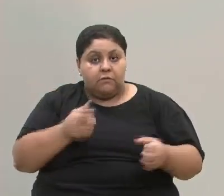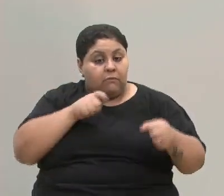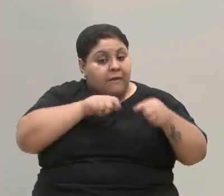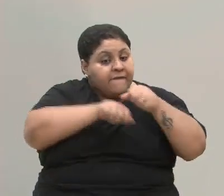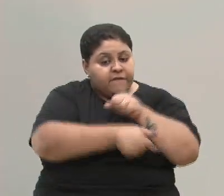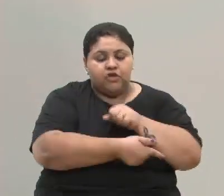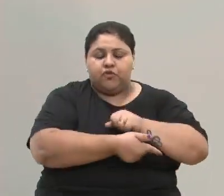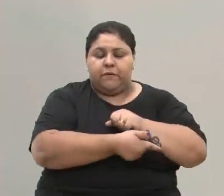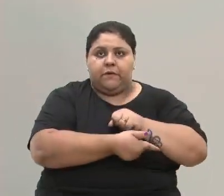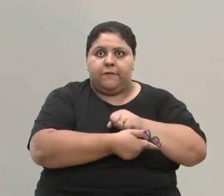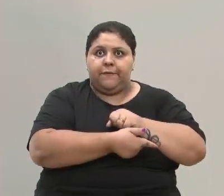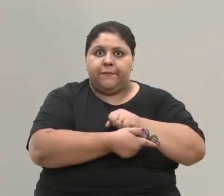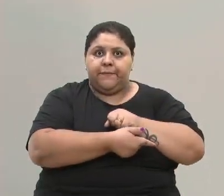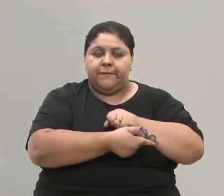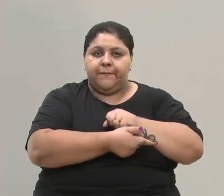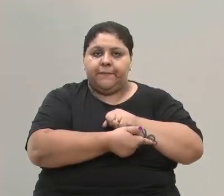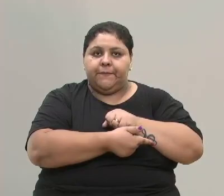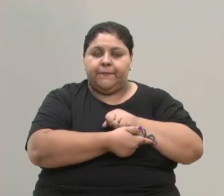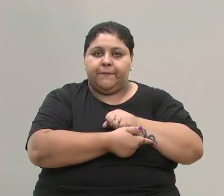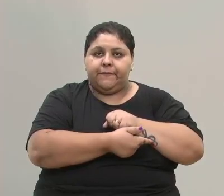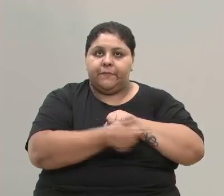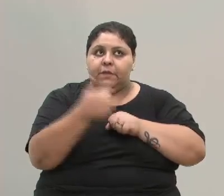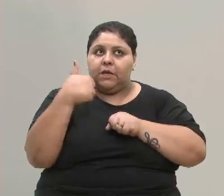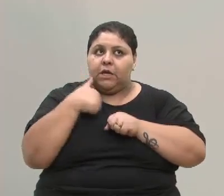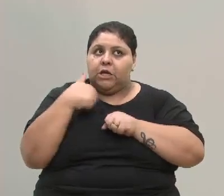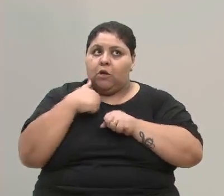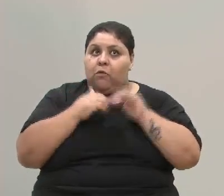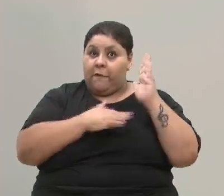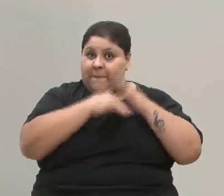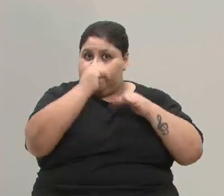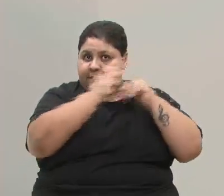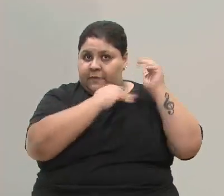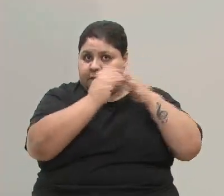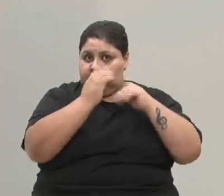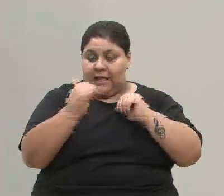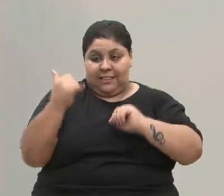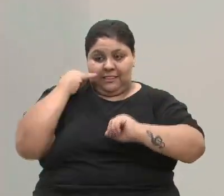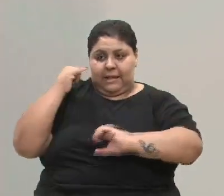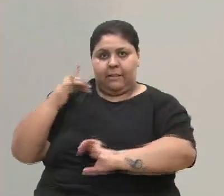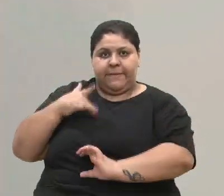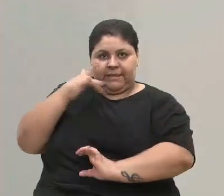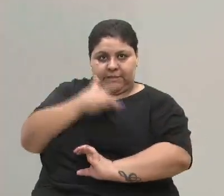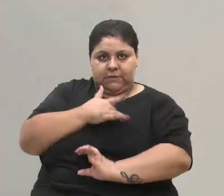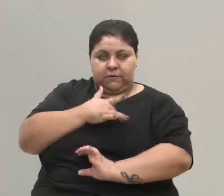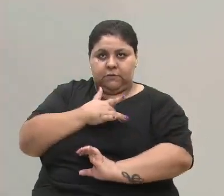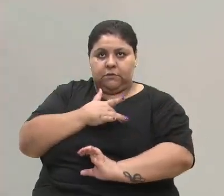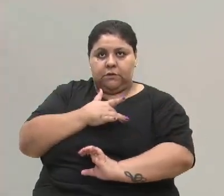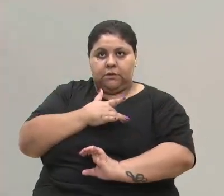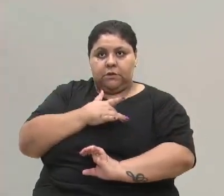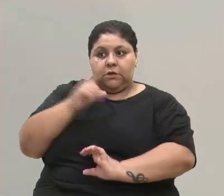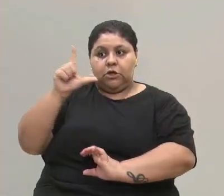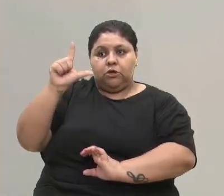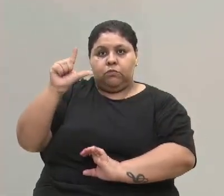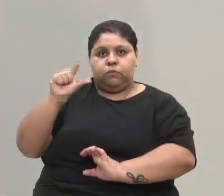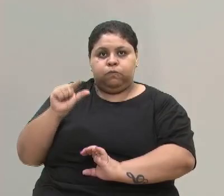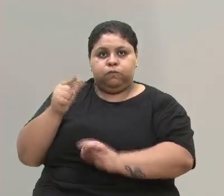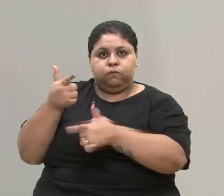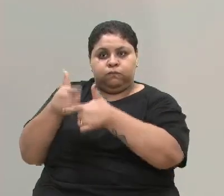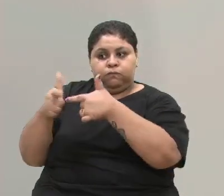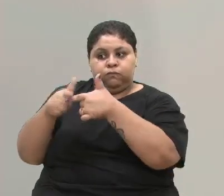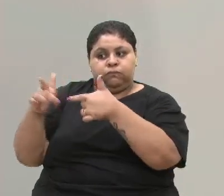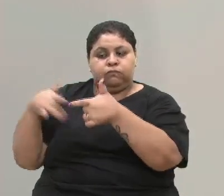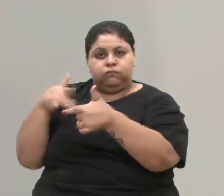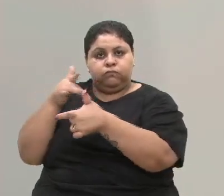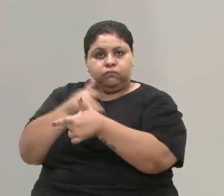investimento. Se eu colocar em prática a telemedicina, reduz os problemas de